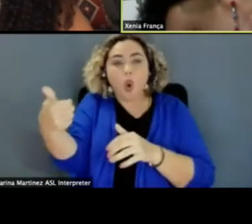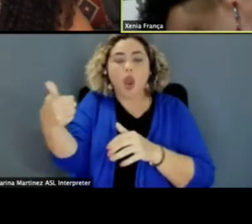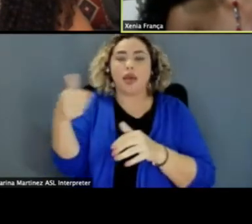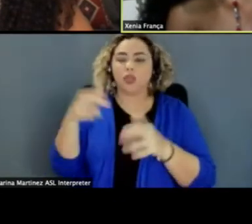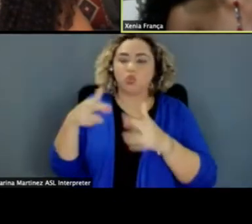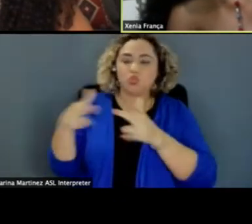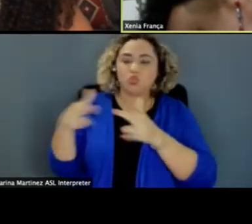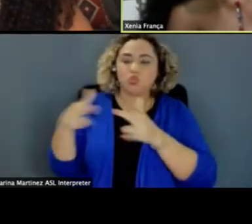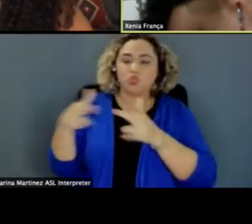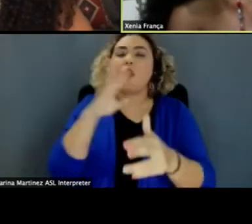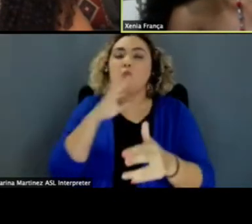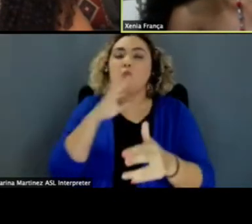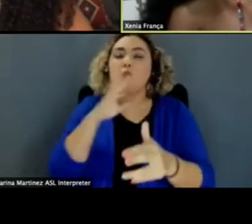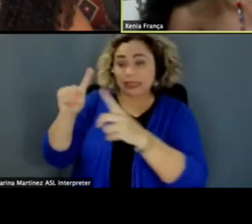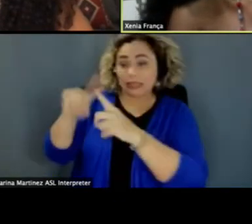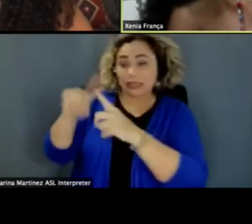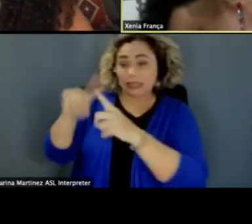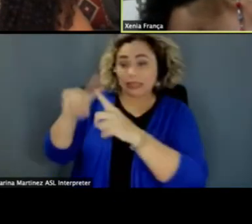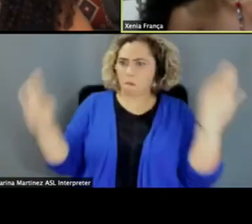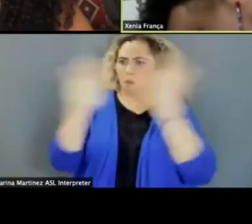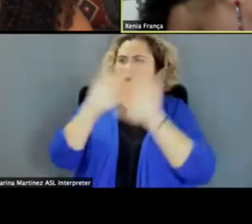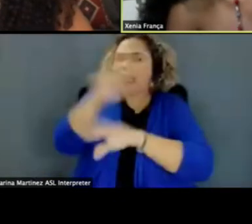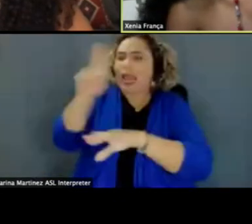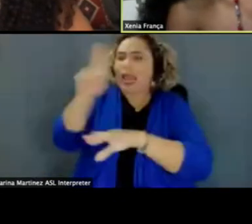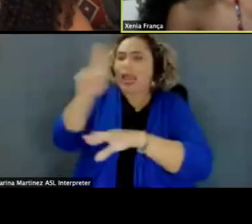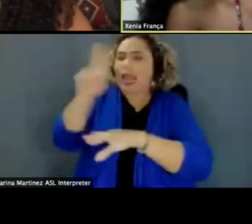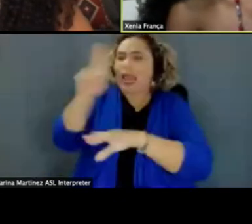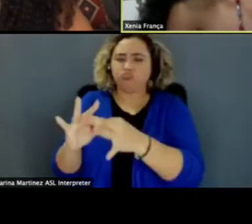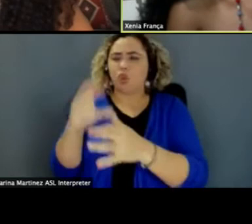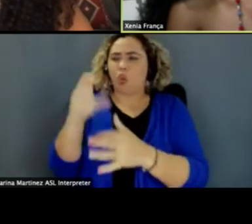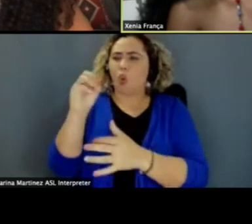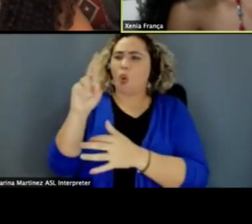Então, essas coisas sempre foram muito naturais.